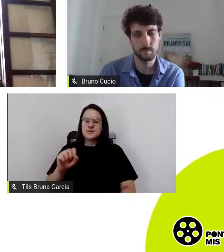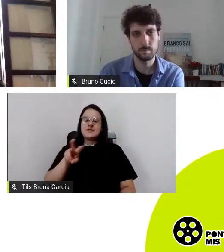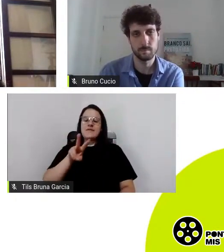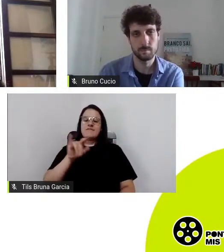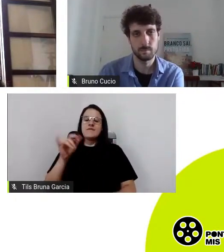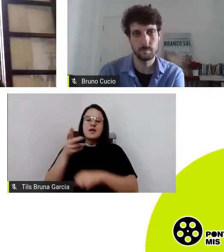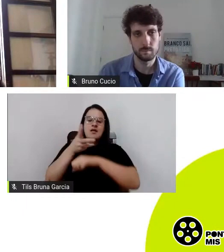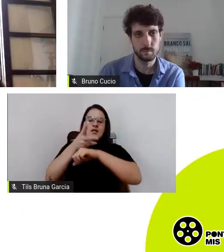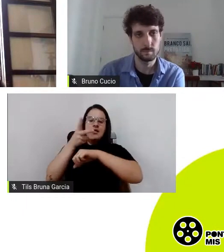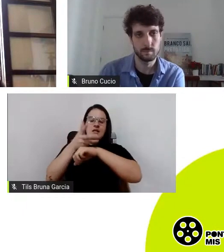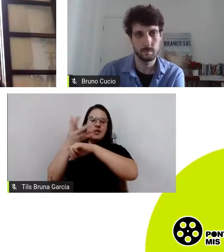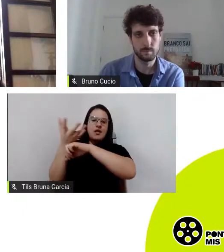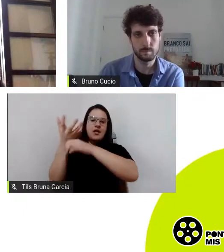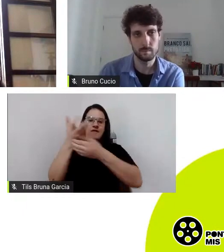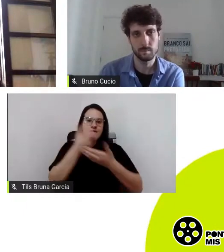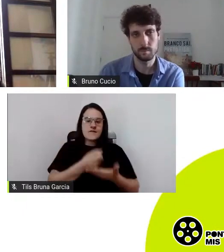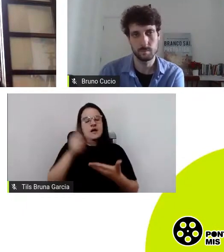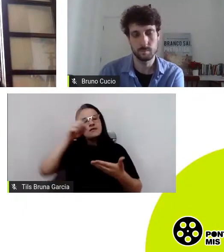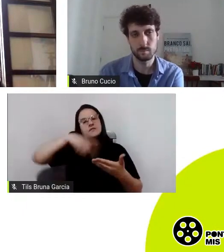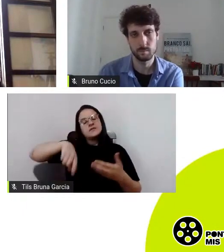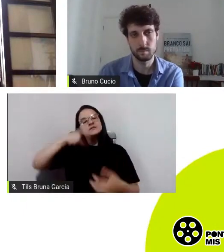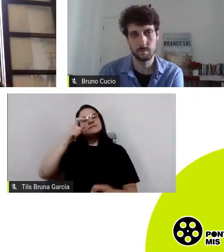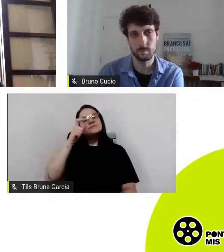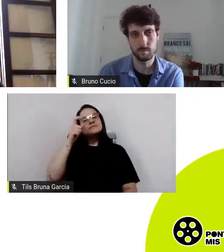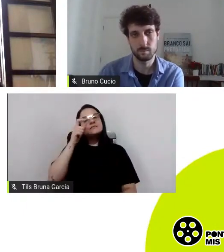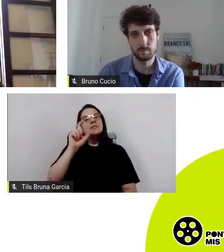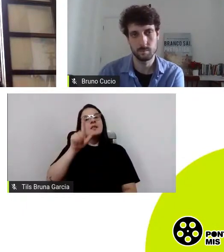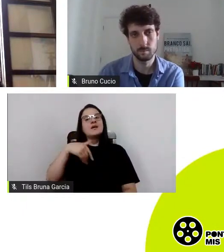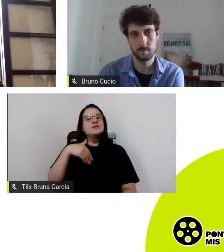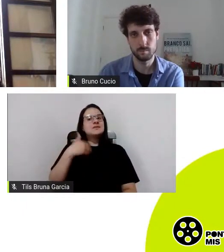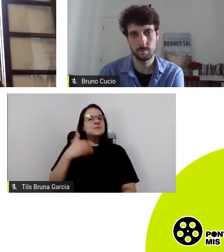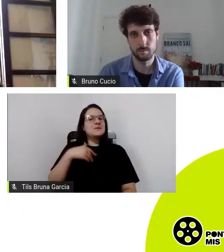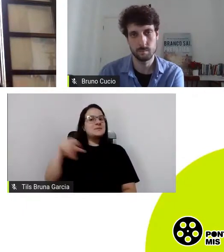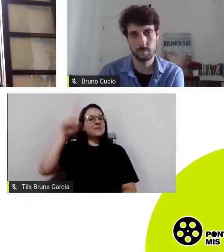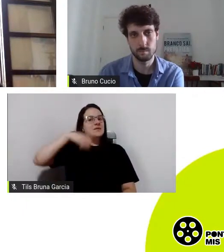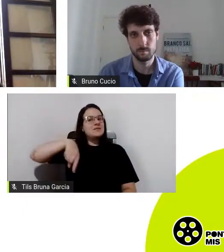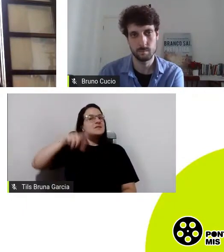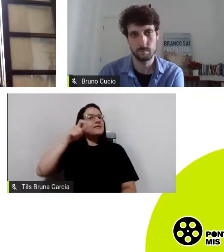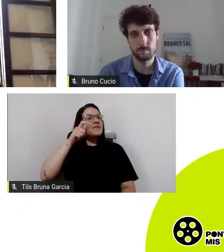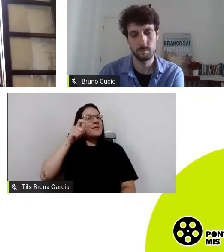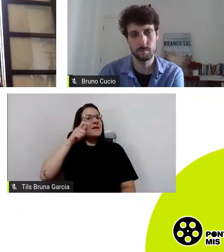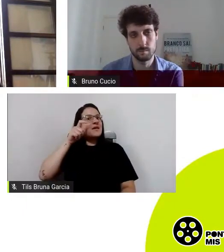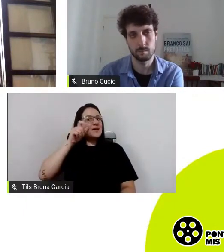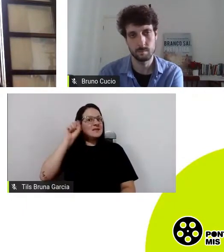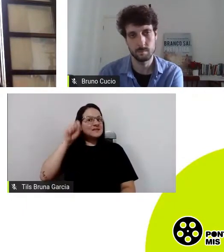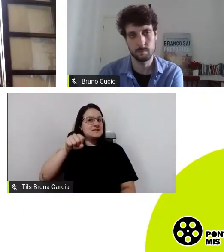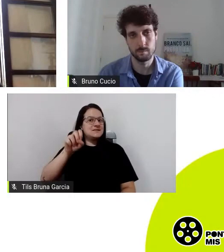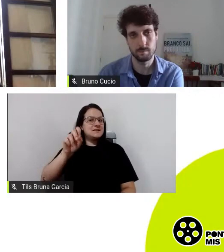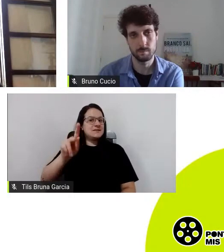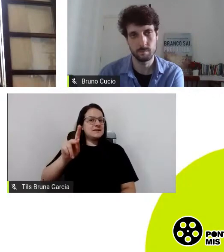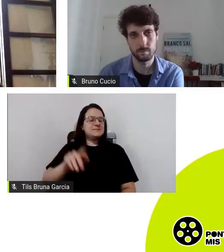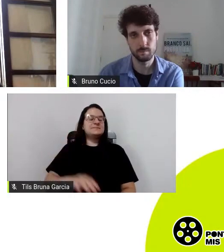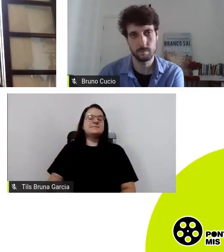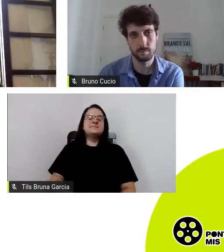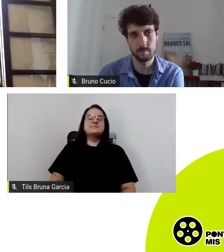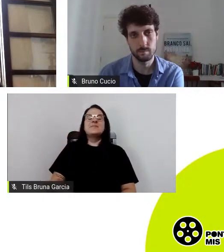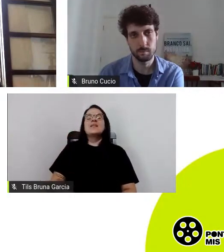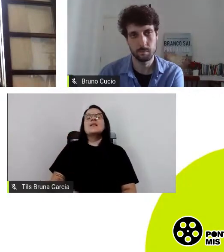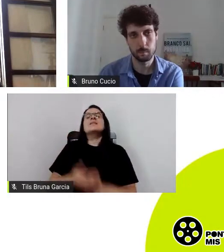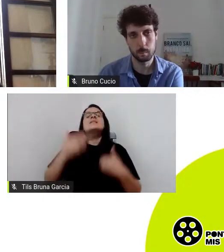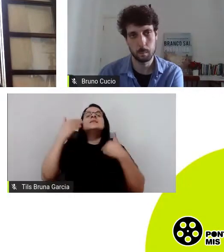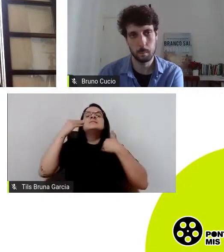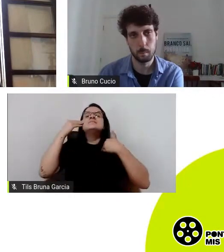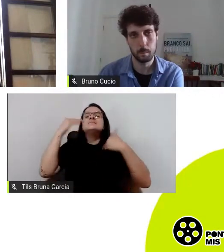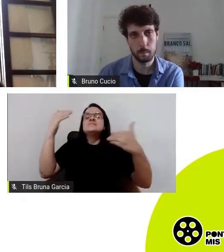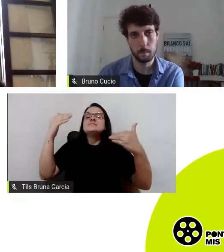vai poder assistir. Nossos convidados são surpresa para você, então fique ligado na nossa programação. Mais uma vez, quero agradecer a todos